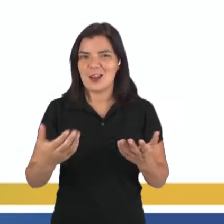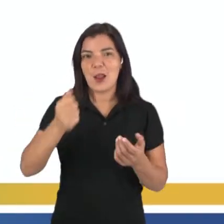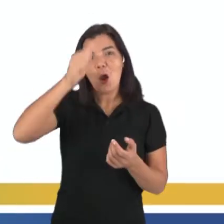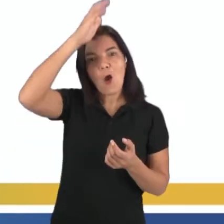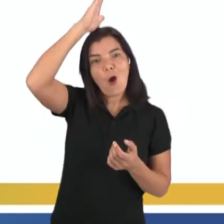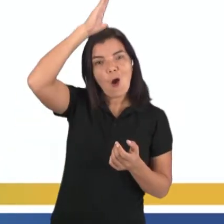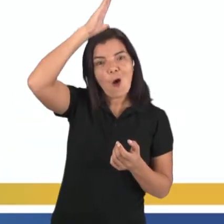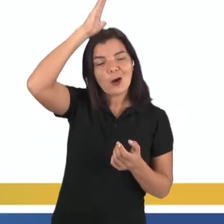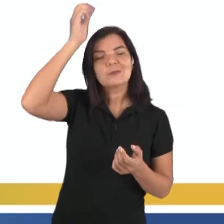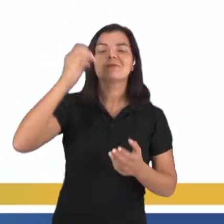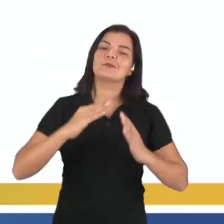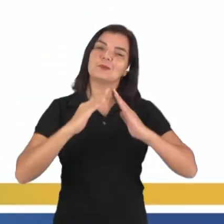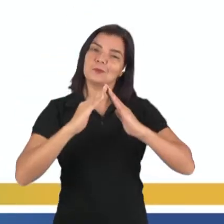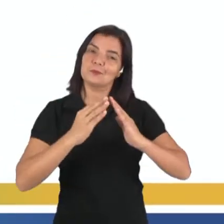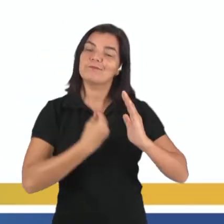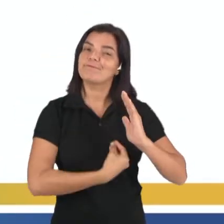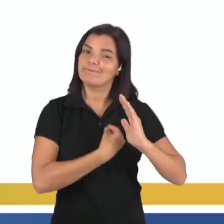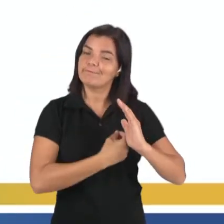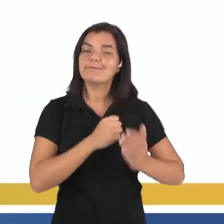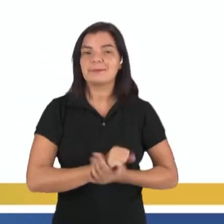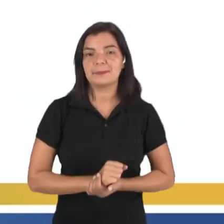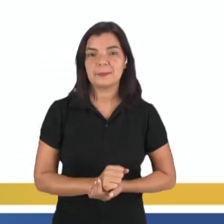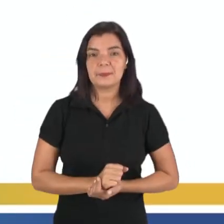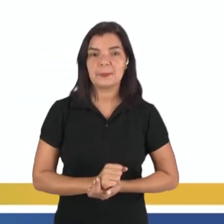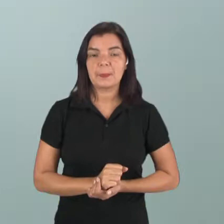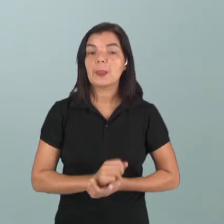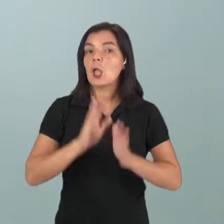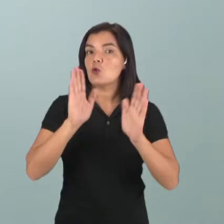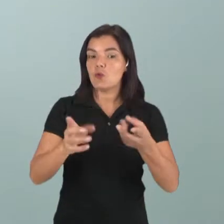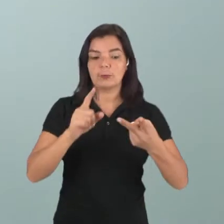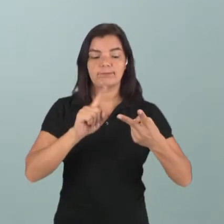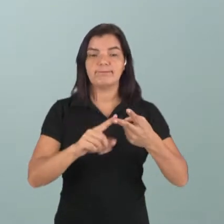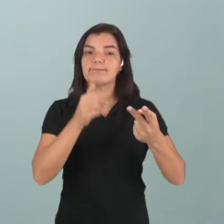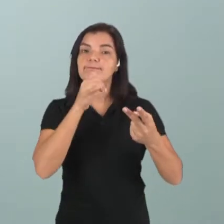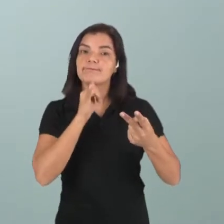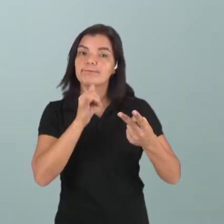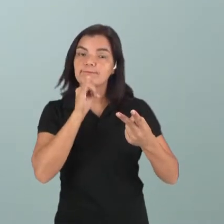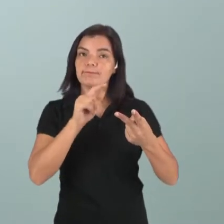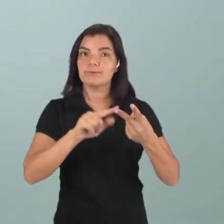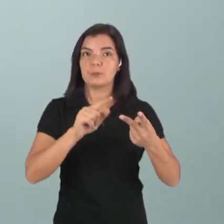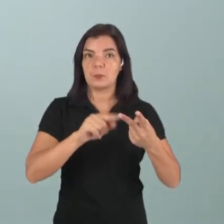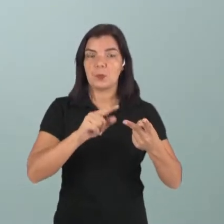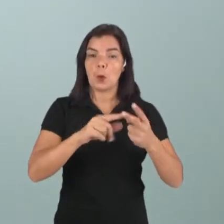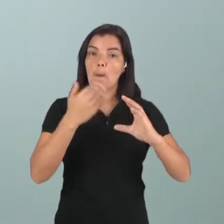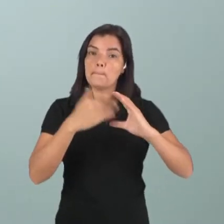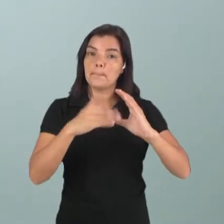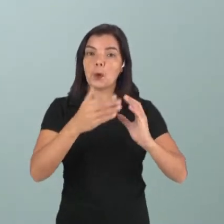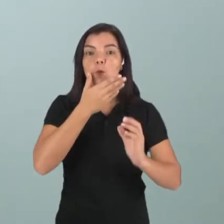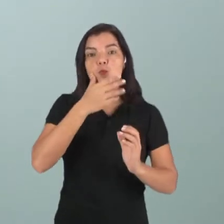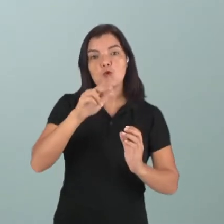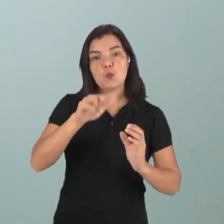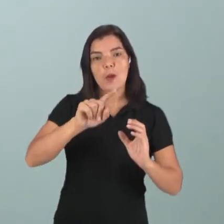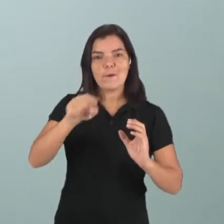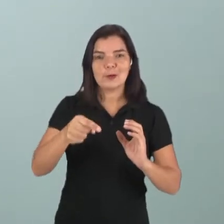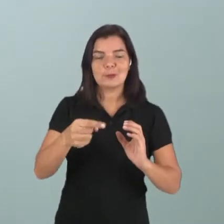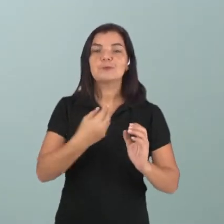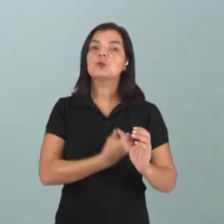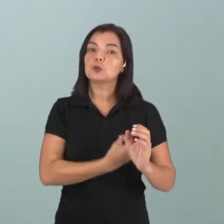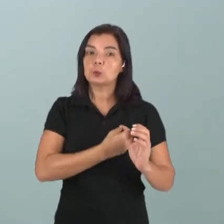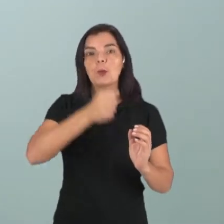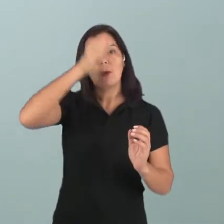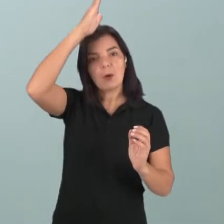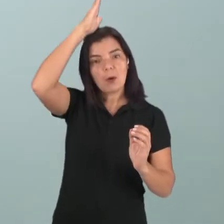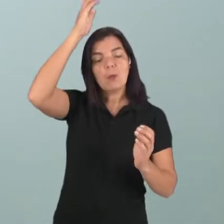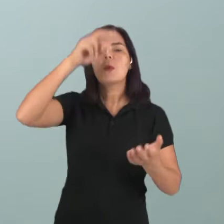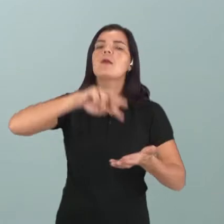seus irmãos? O que mora em Roma, tá bom? Já no segundo exemplo, quando eu digo postei uma mensagem para meu irmão, vírgula, que mora em